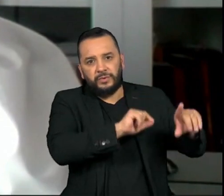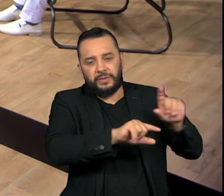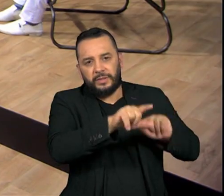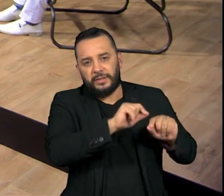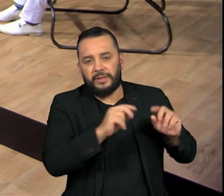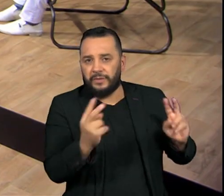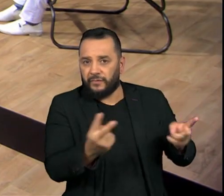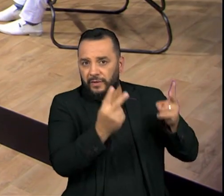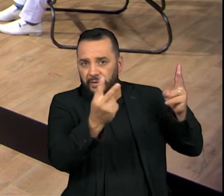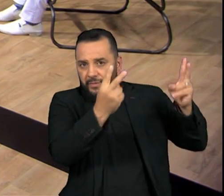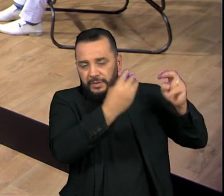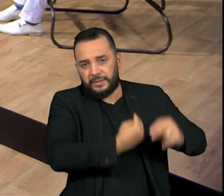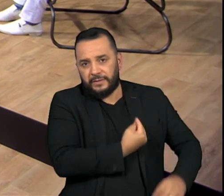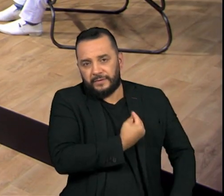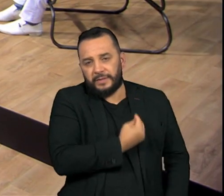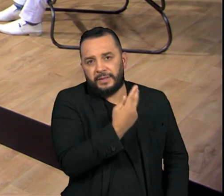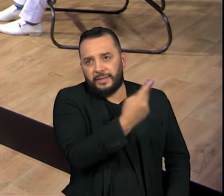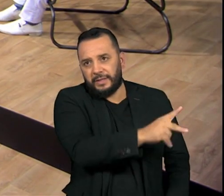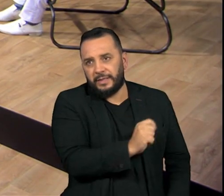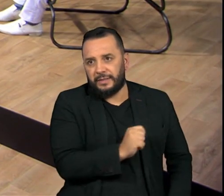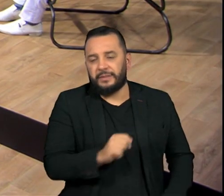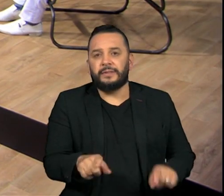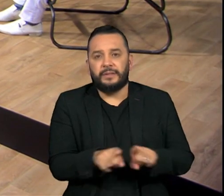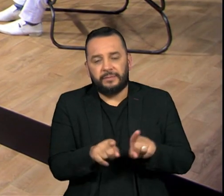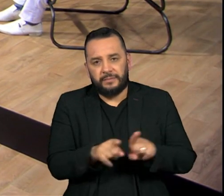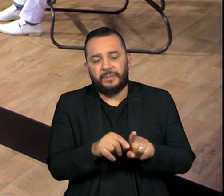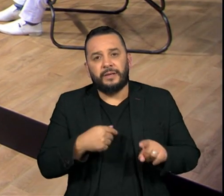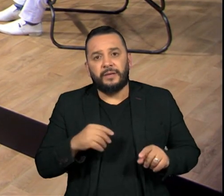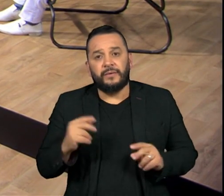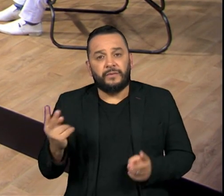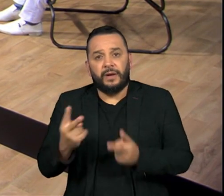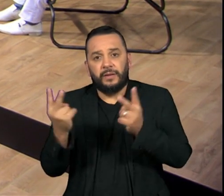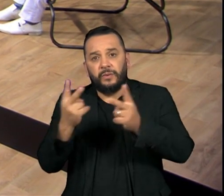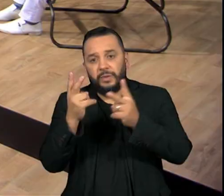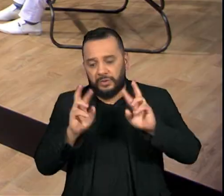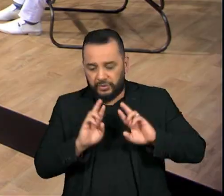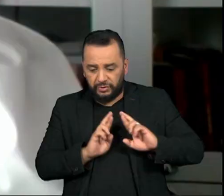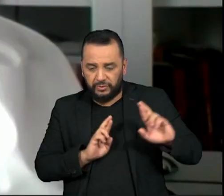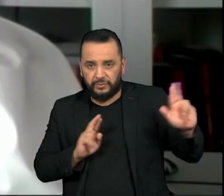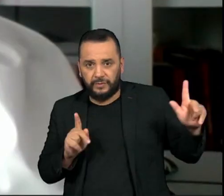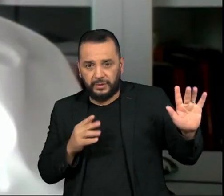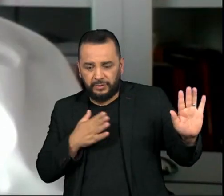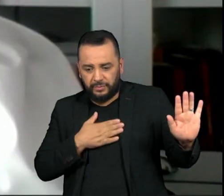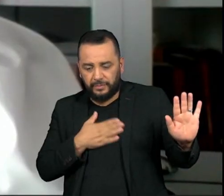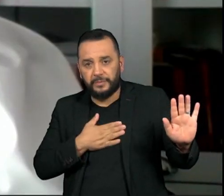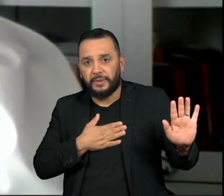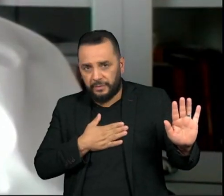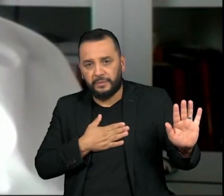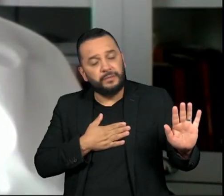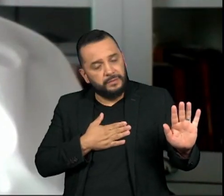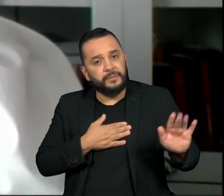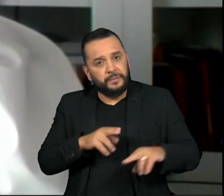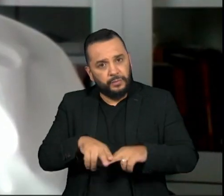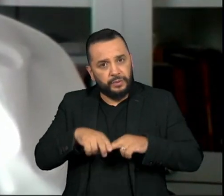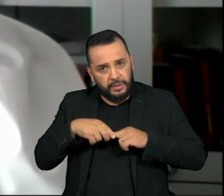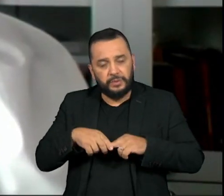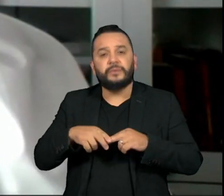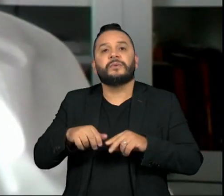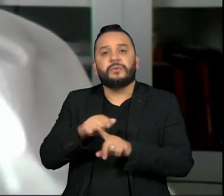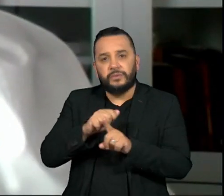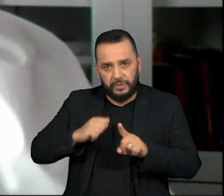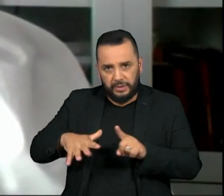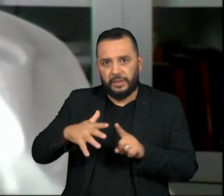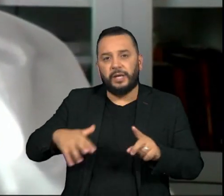valores existenciais e escolher valores diferentes dos seus. É isso que caracteriza a pluralidade da sociedade